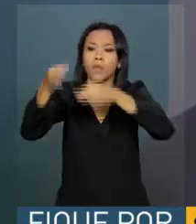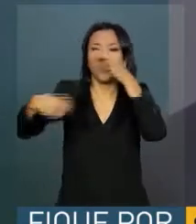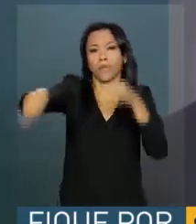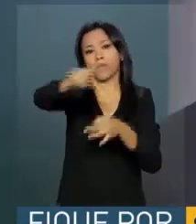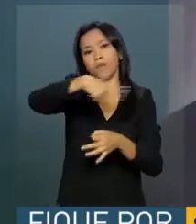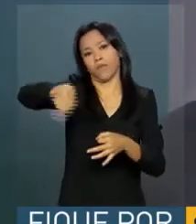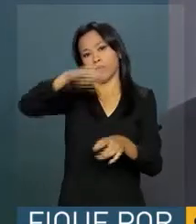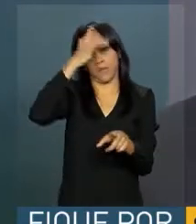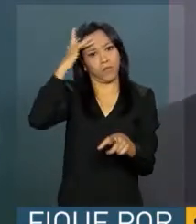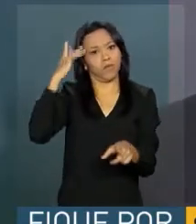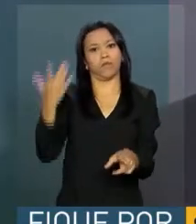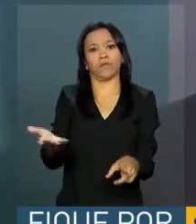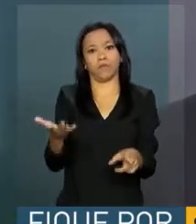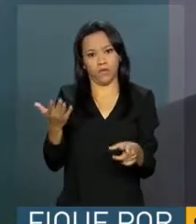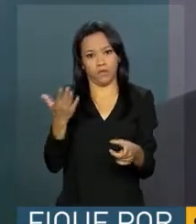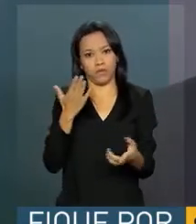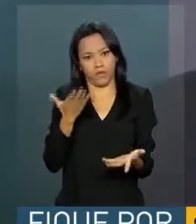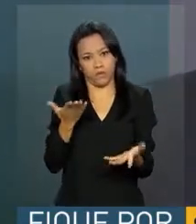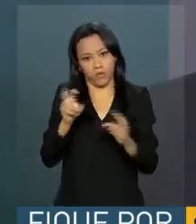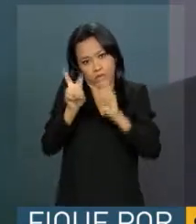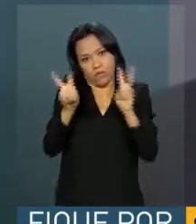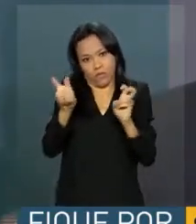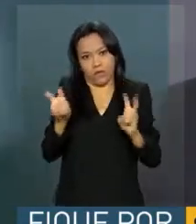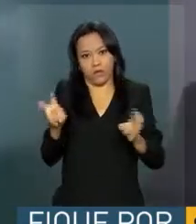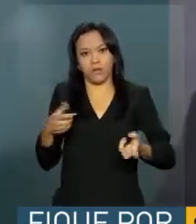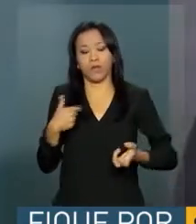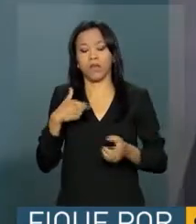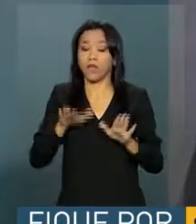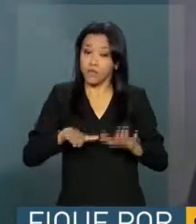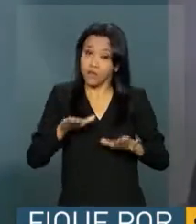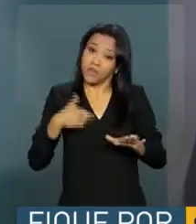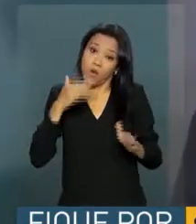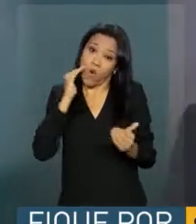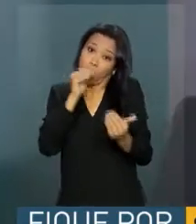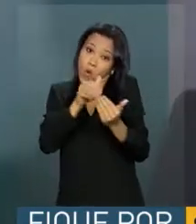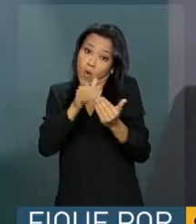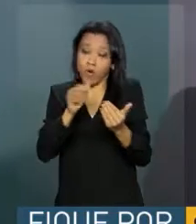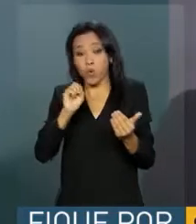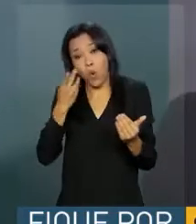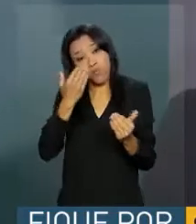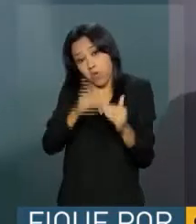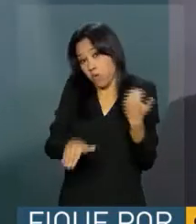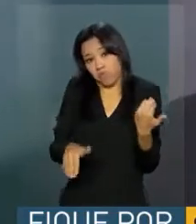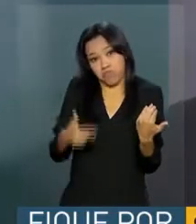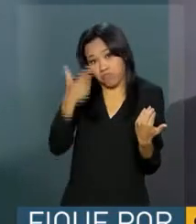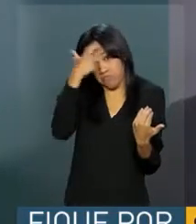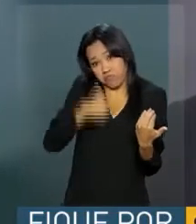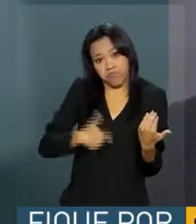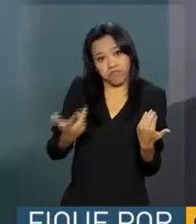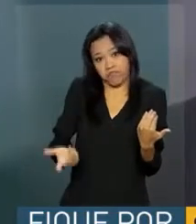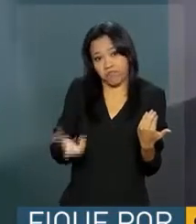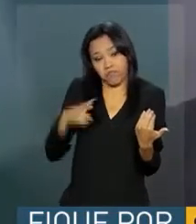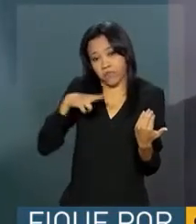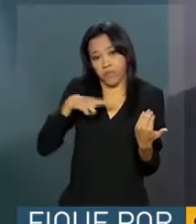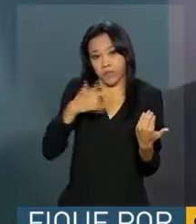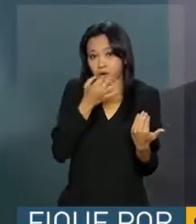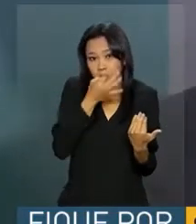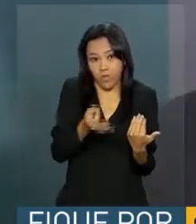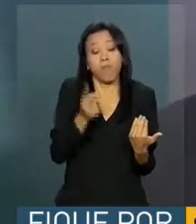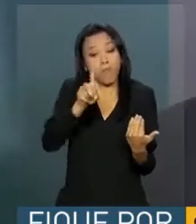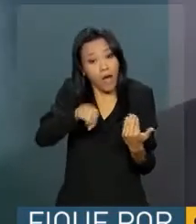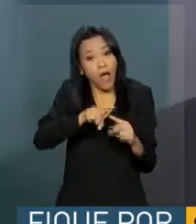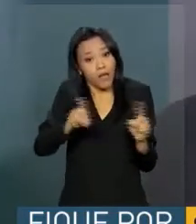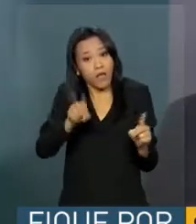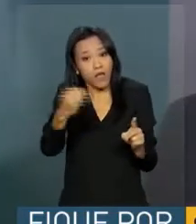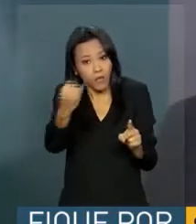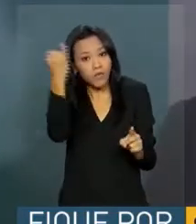independentemente. Muita reação, às vezes, eu posso concordar com a reação, ou não, mas isso é uma questão de opinião pessoal, mas é importante